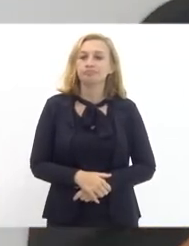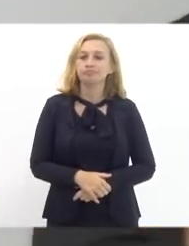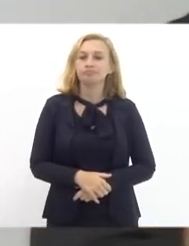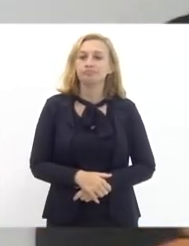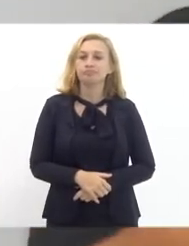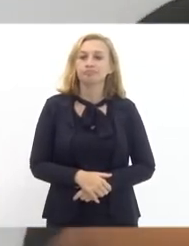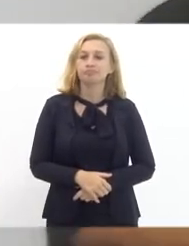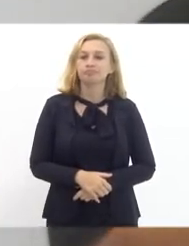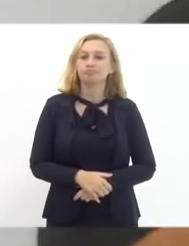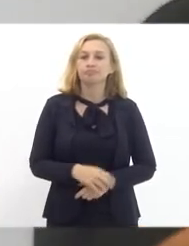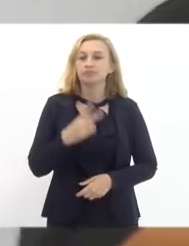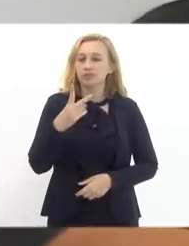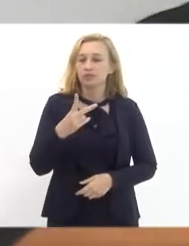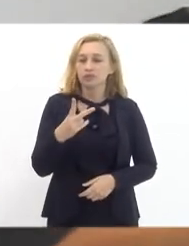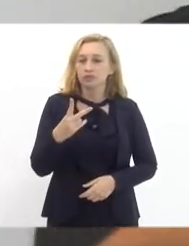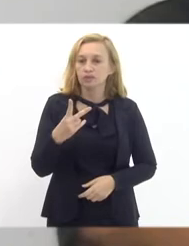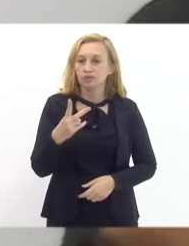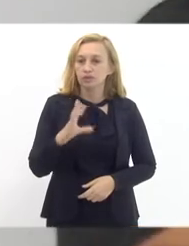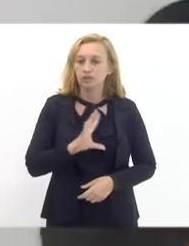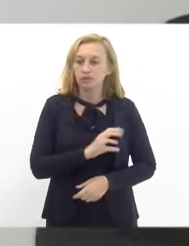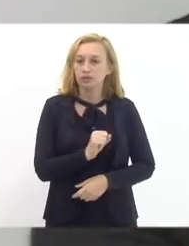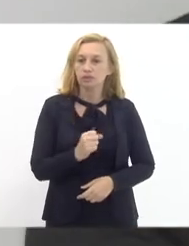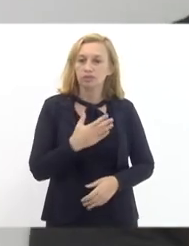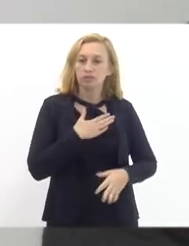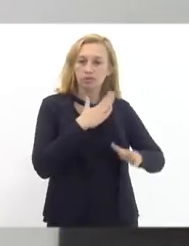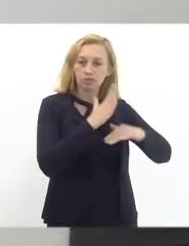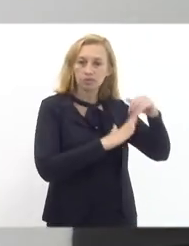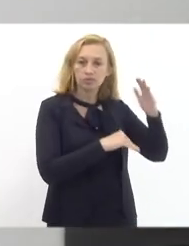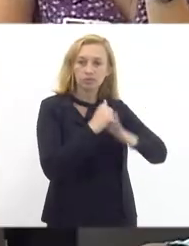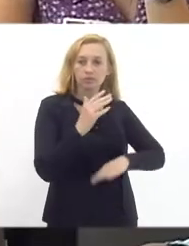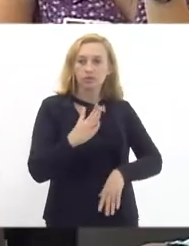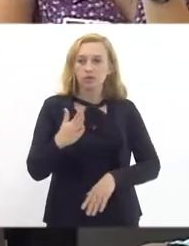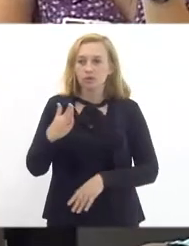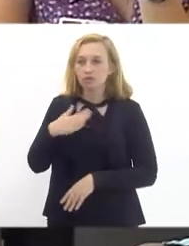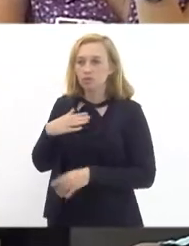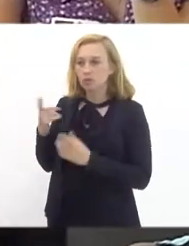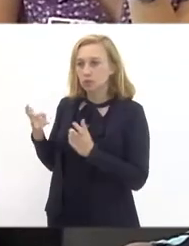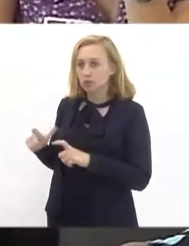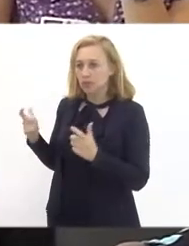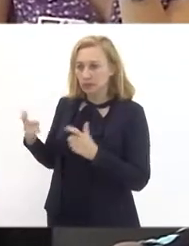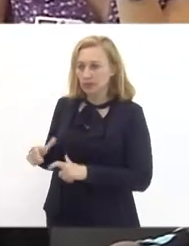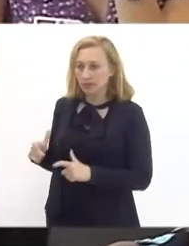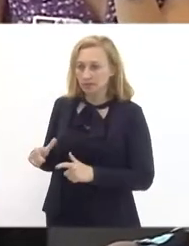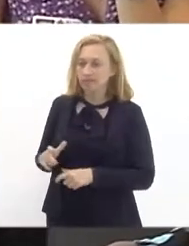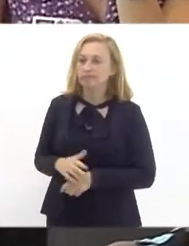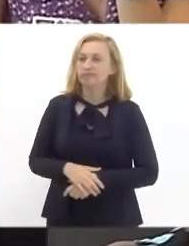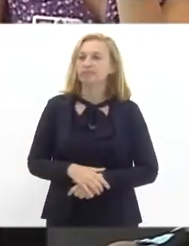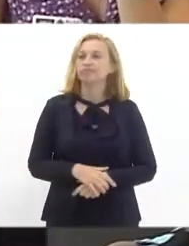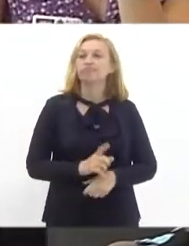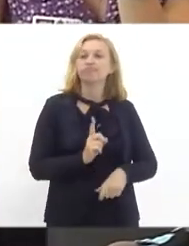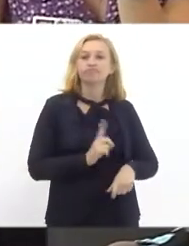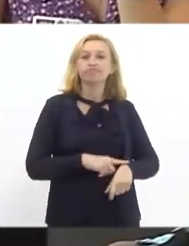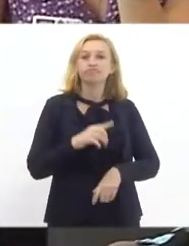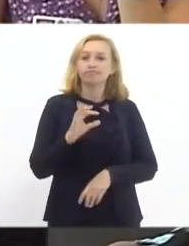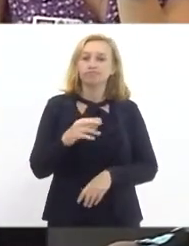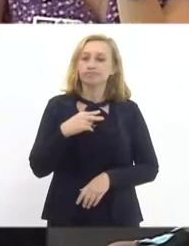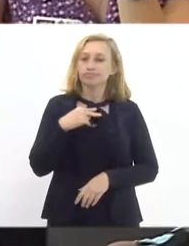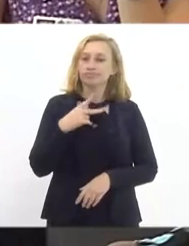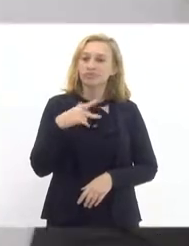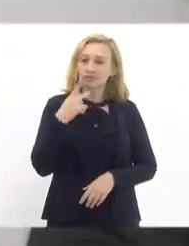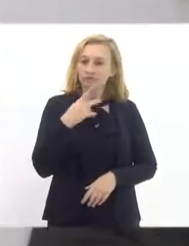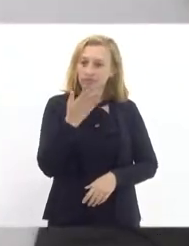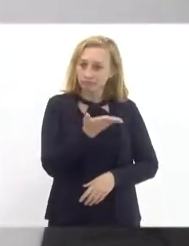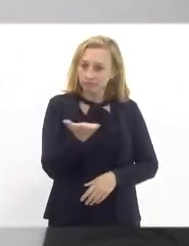as minhas duas grandes paixões, a minha profissão e o meu lugar, né, nesse momento aqui de fala para